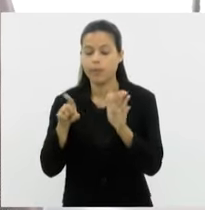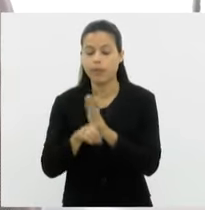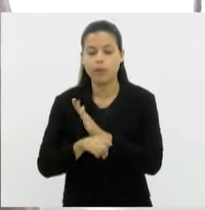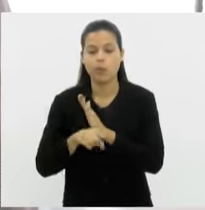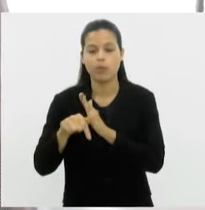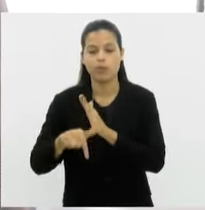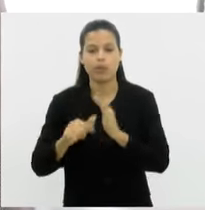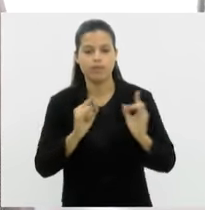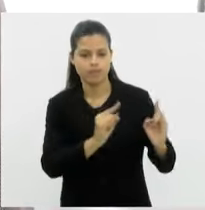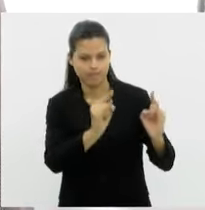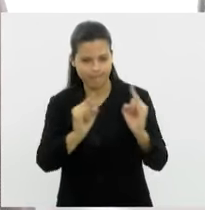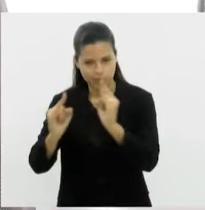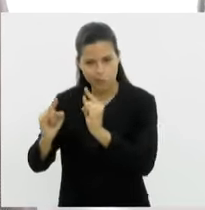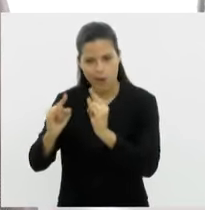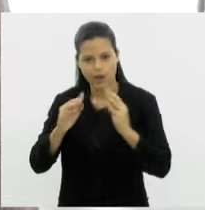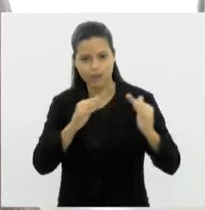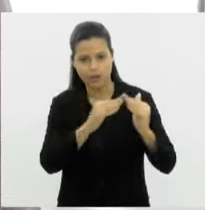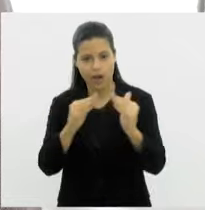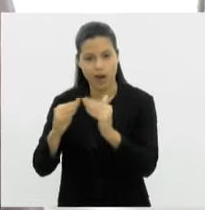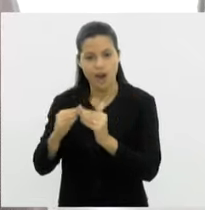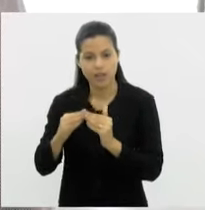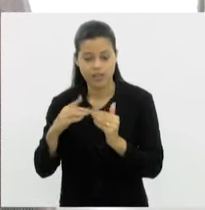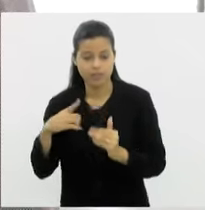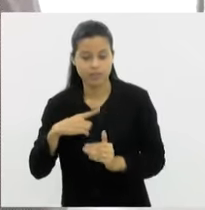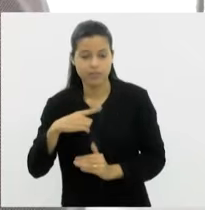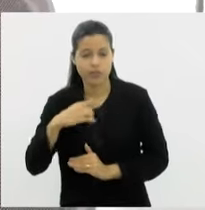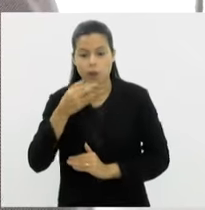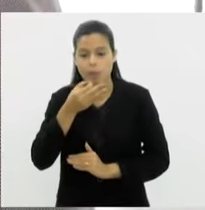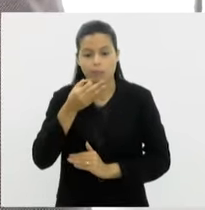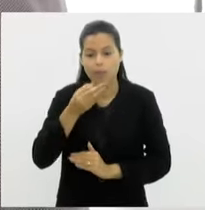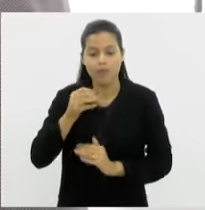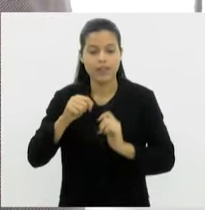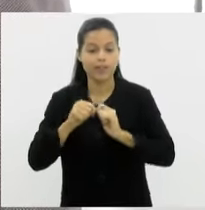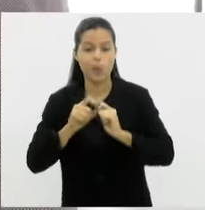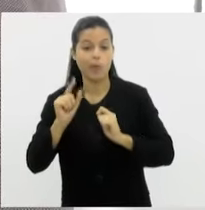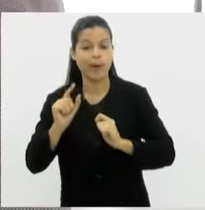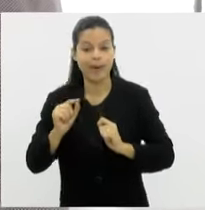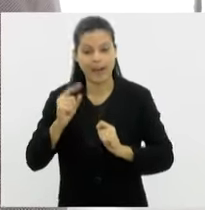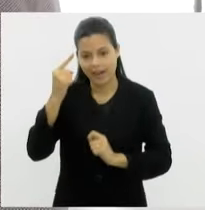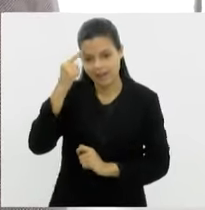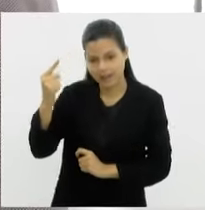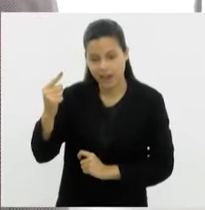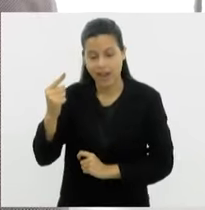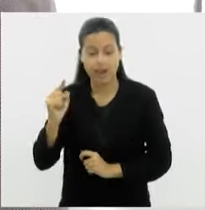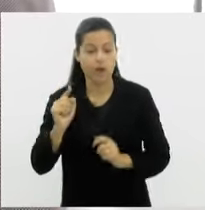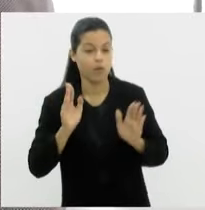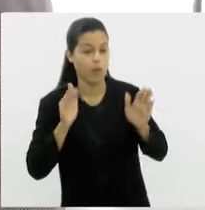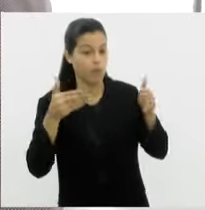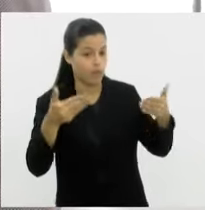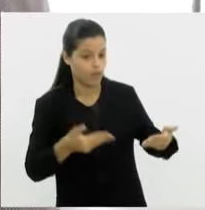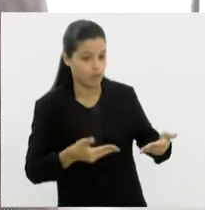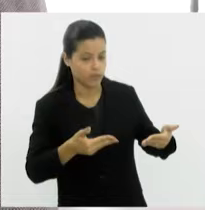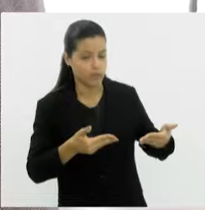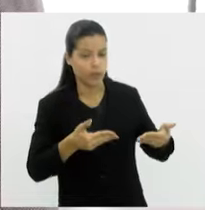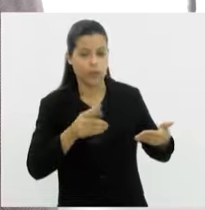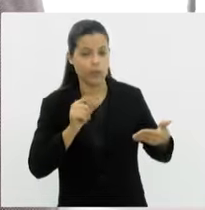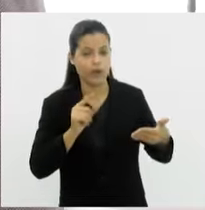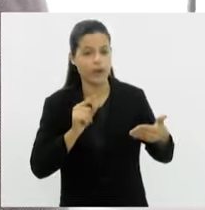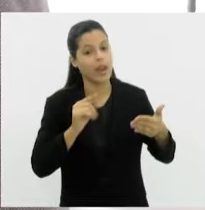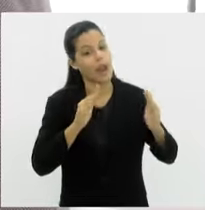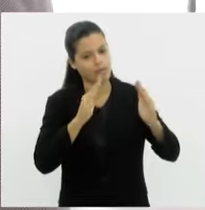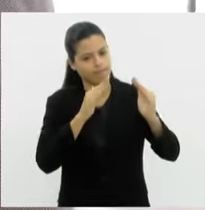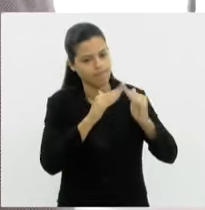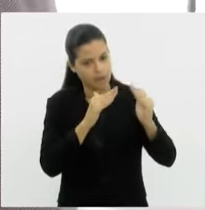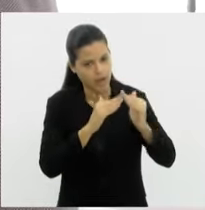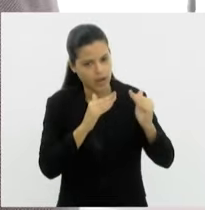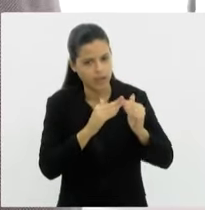projeto, alguma sugestão para o que fazer com esses imóveis? Olha, o foco que está se tratando é a questão da moradia, né? A